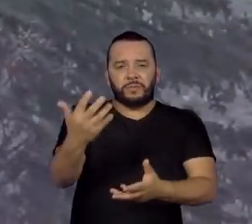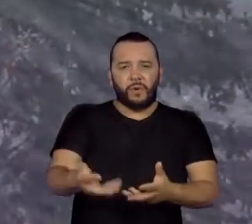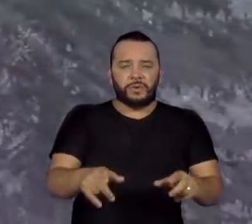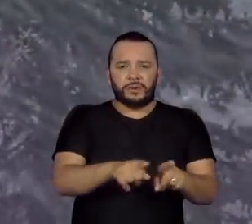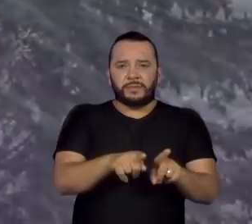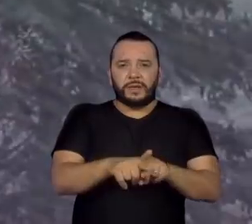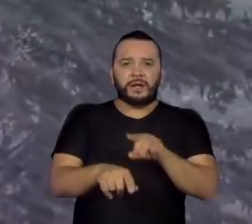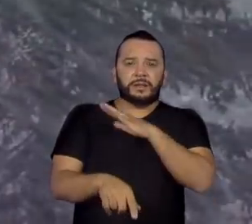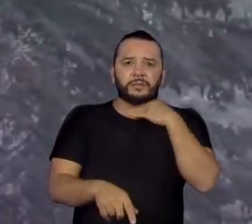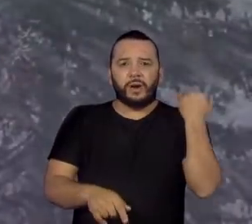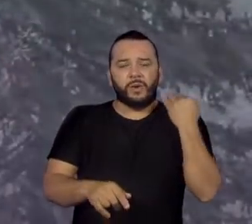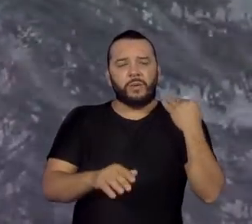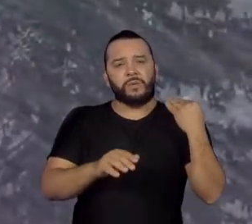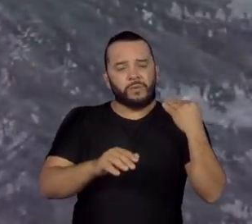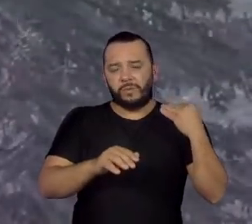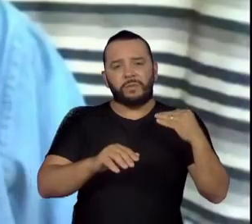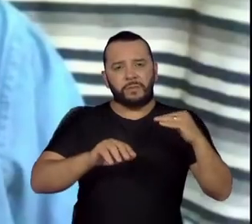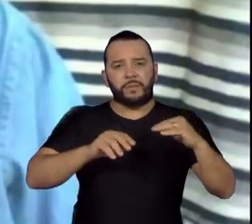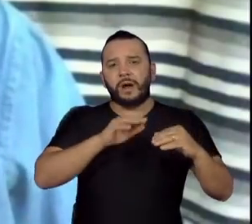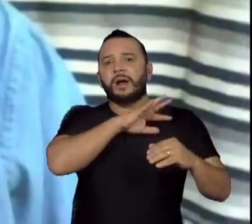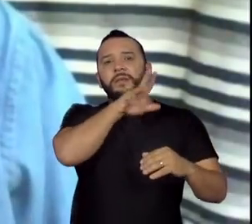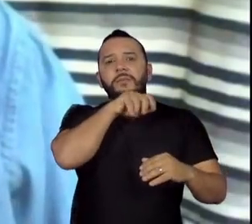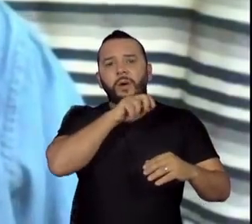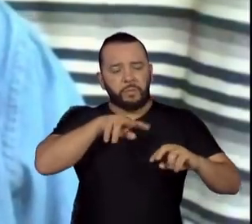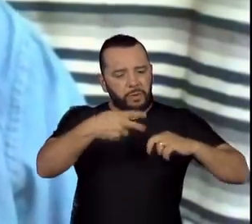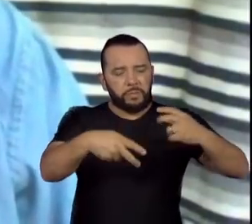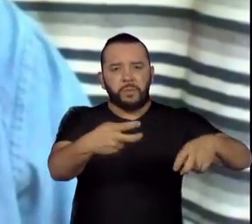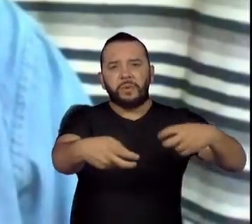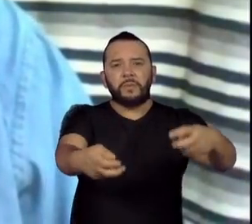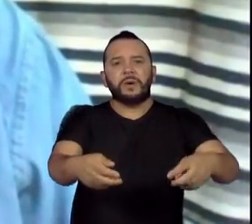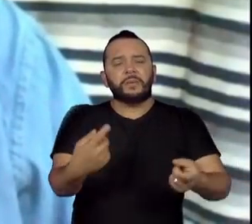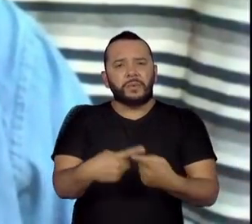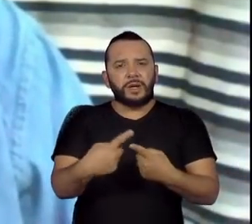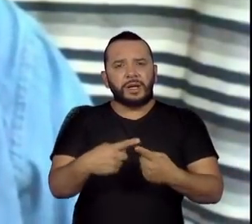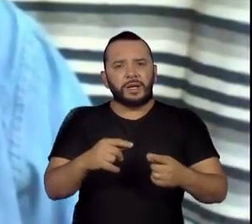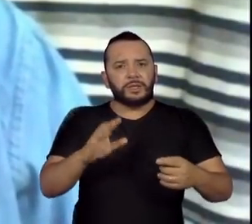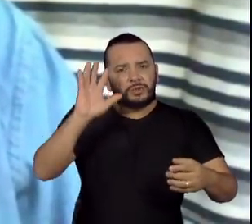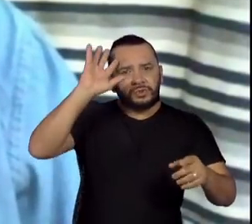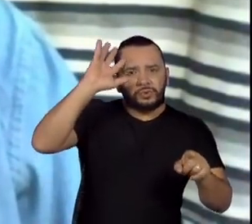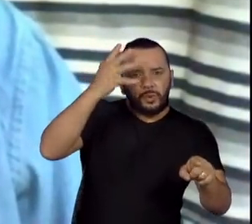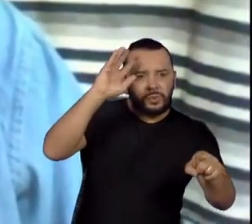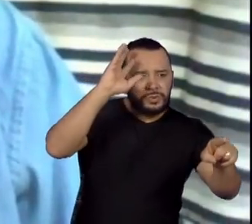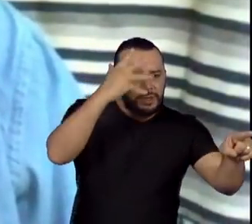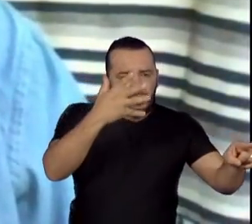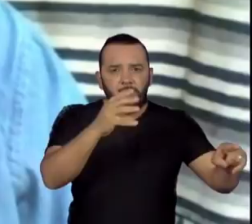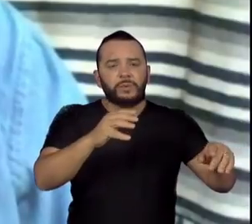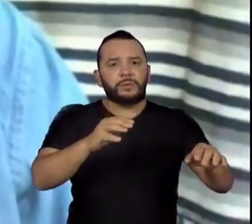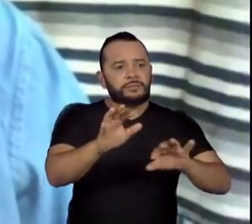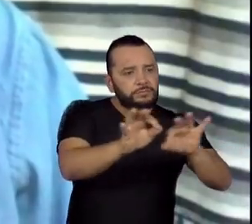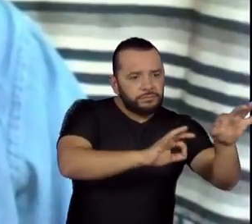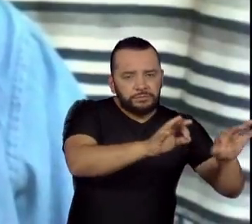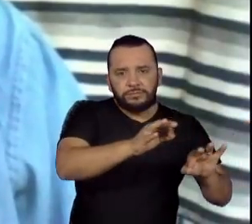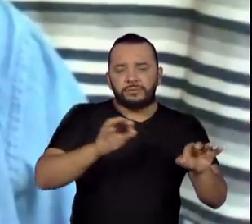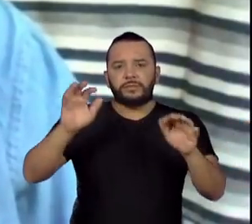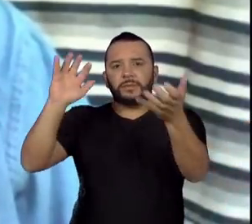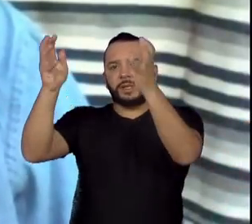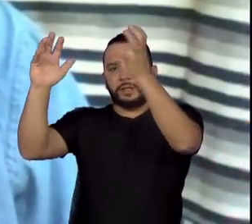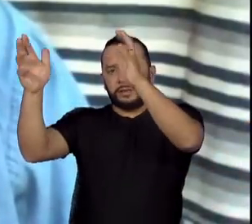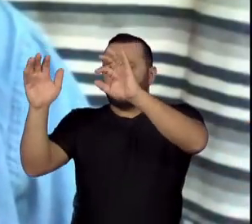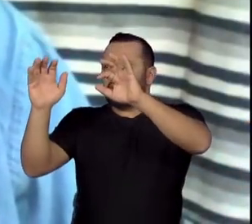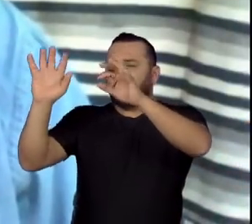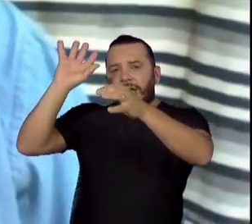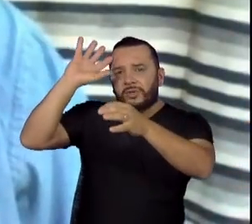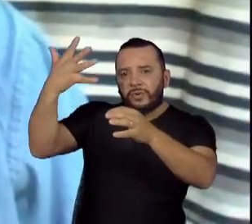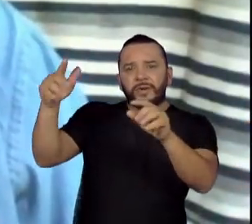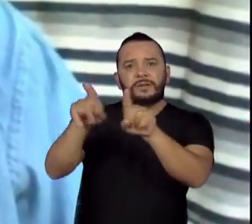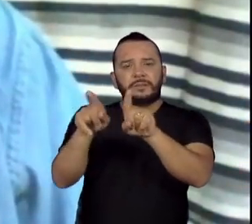As mudanças climáticas estão causando deslocamento de espécies, estão causando